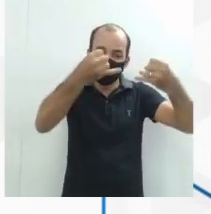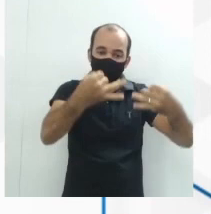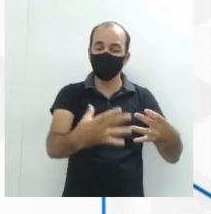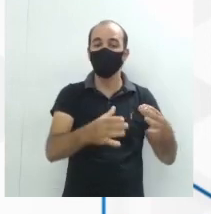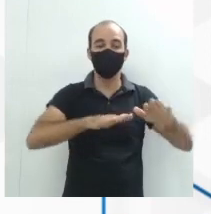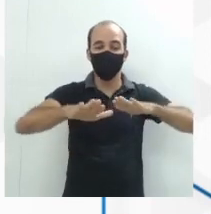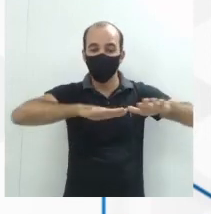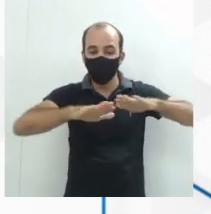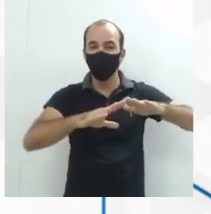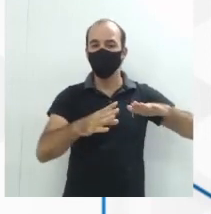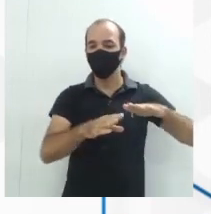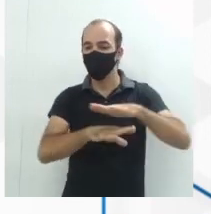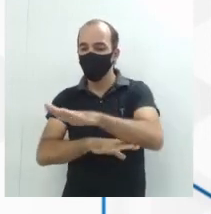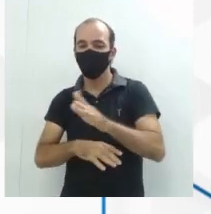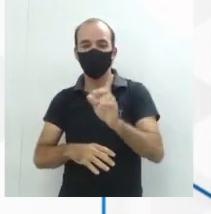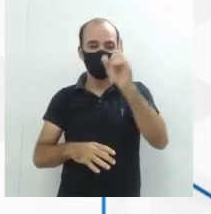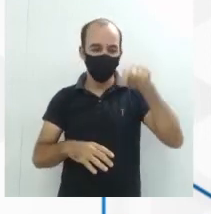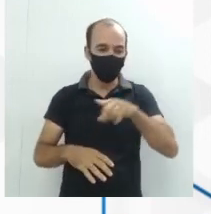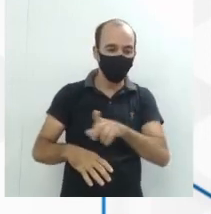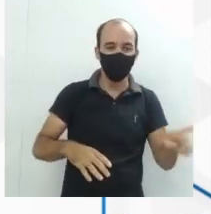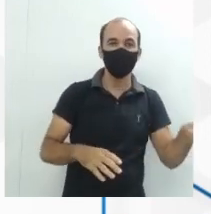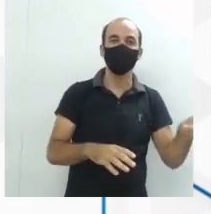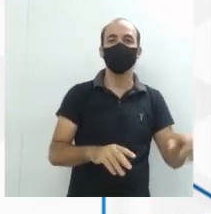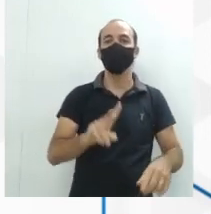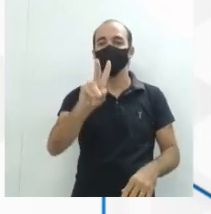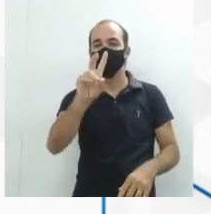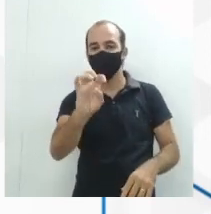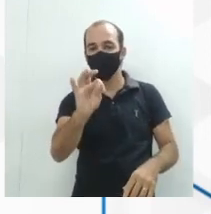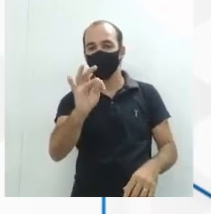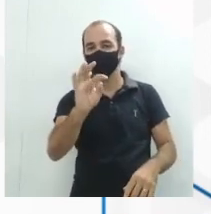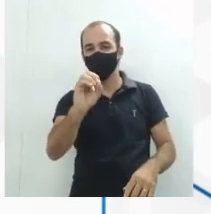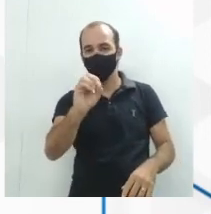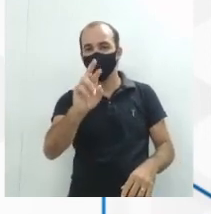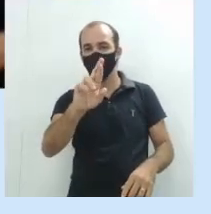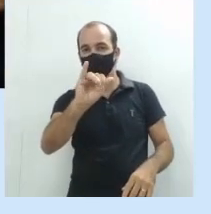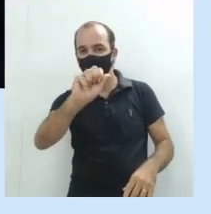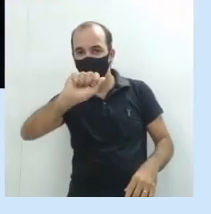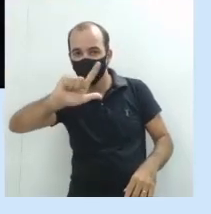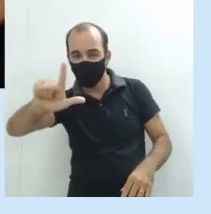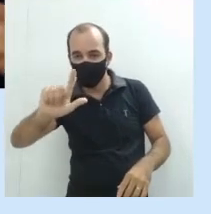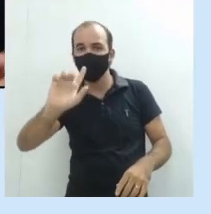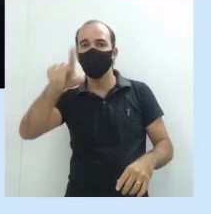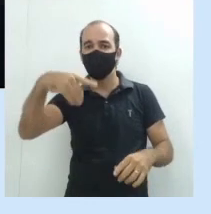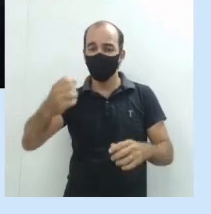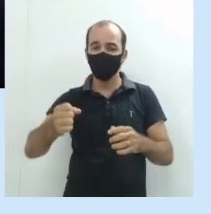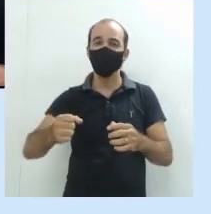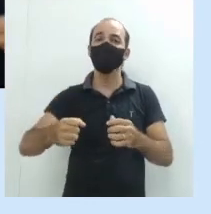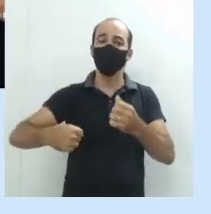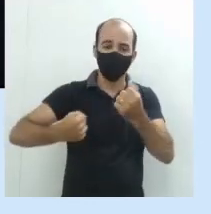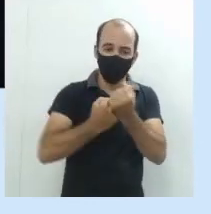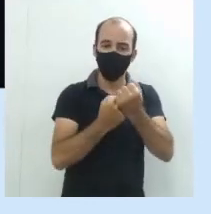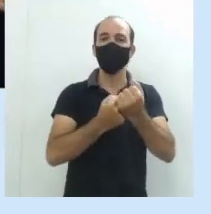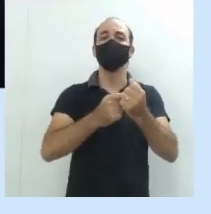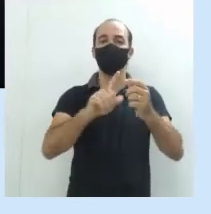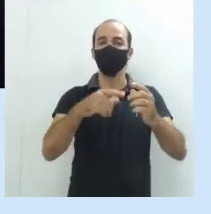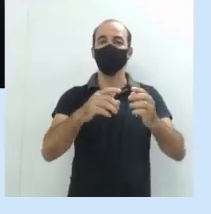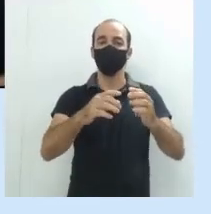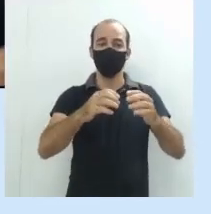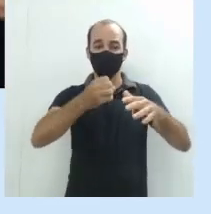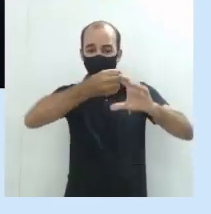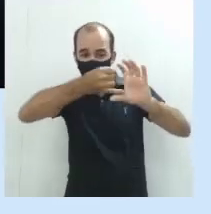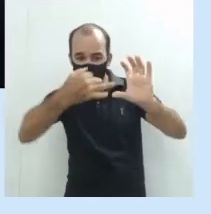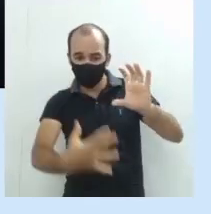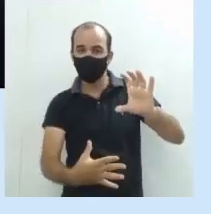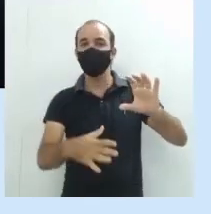os movimentos. A vetorial é porque dá uma ênfase, caracteriza o vetor